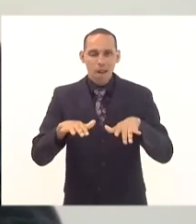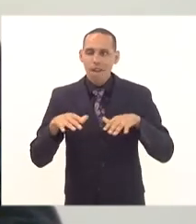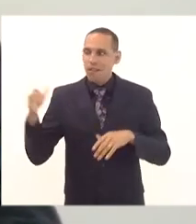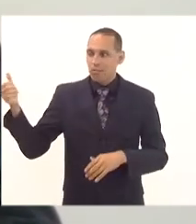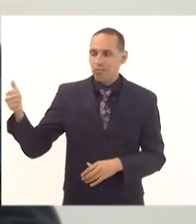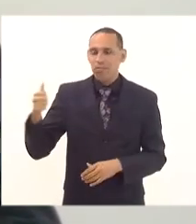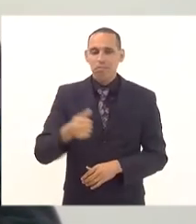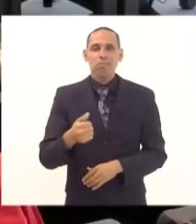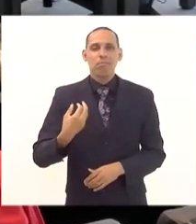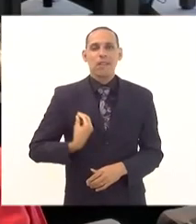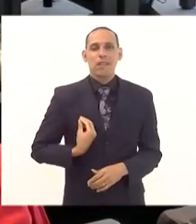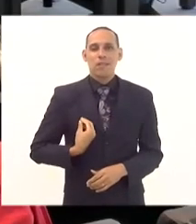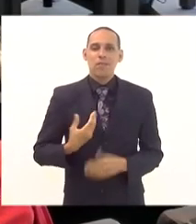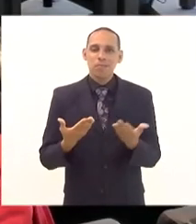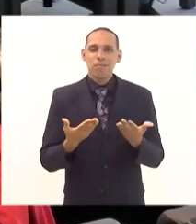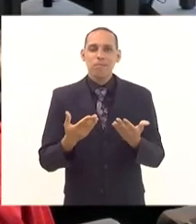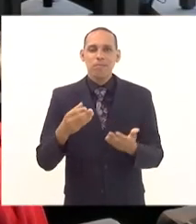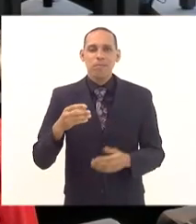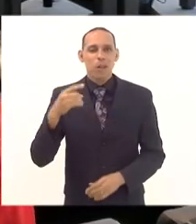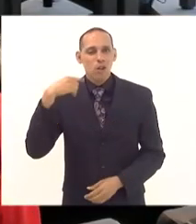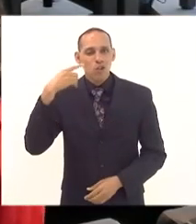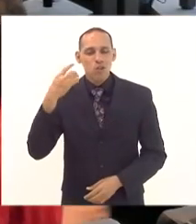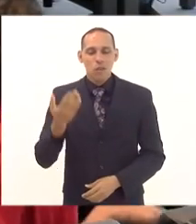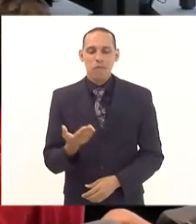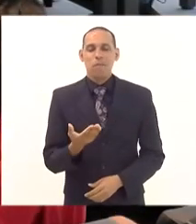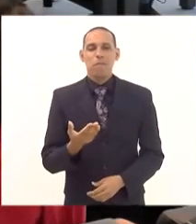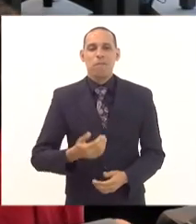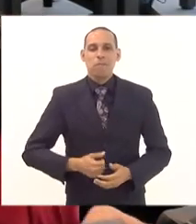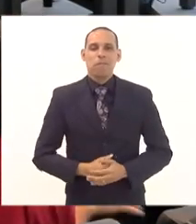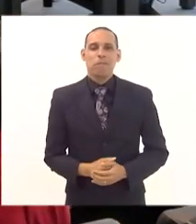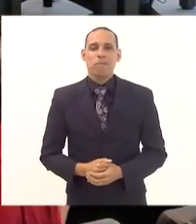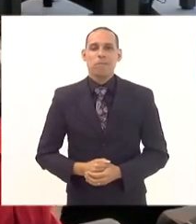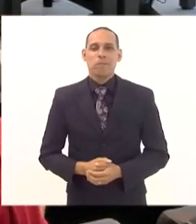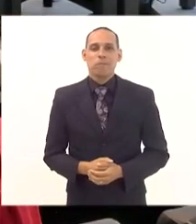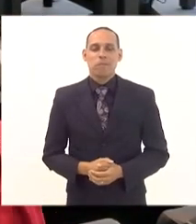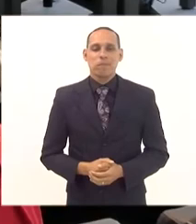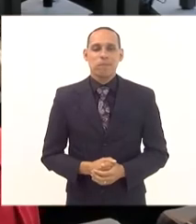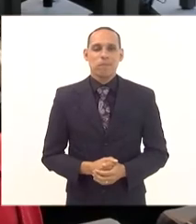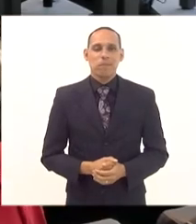aí e eu tô que tem a palavra por favor